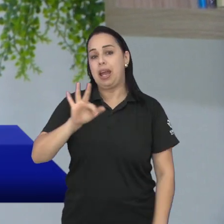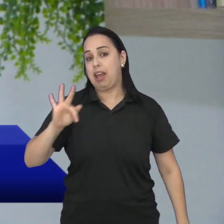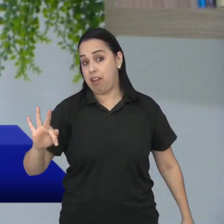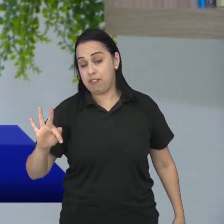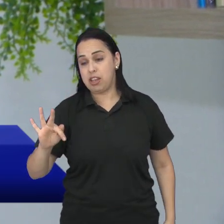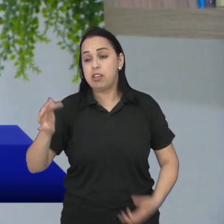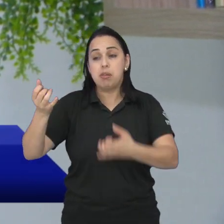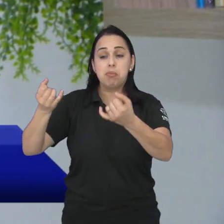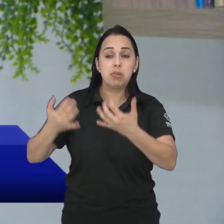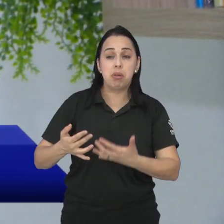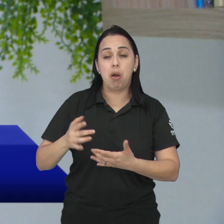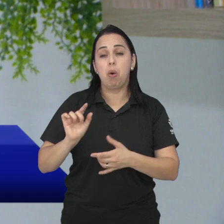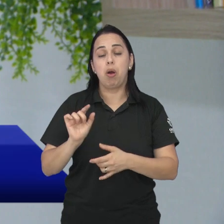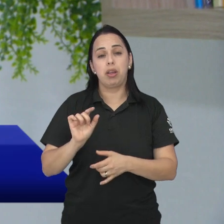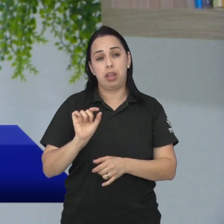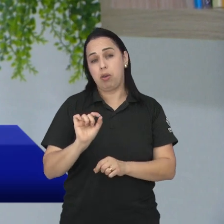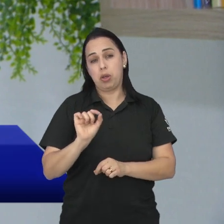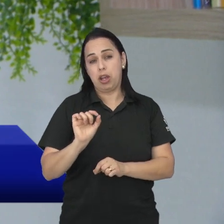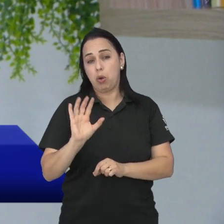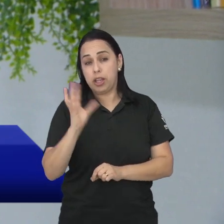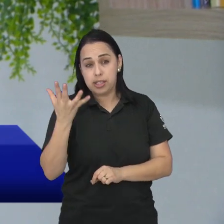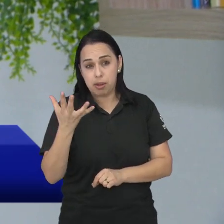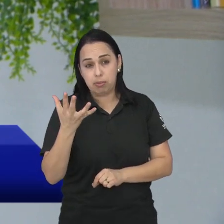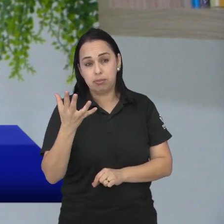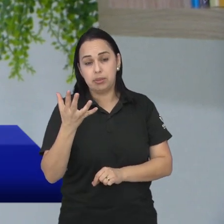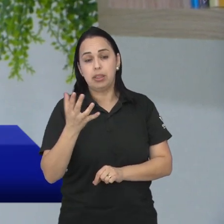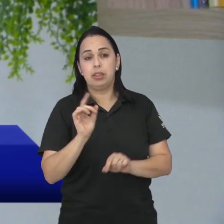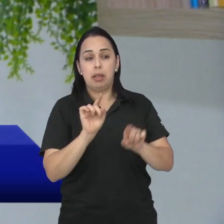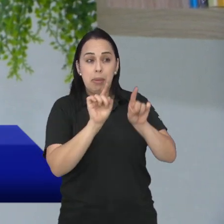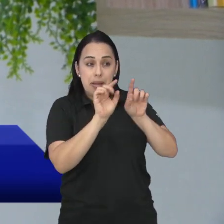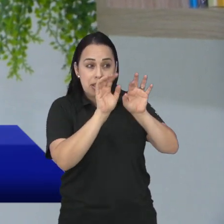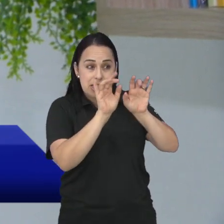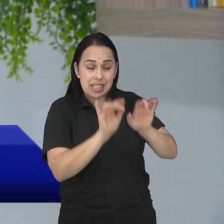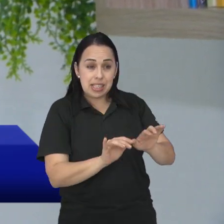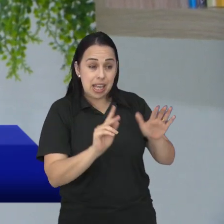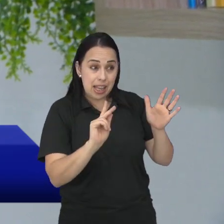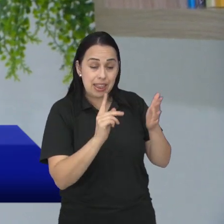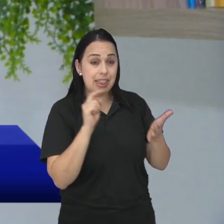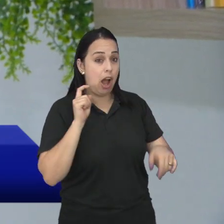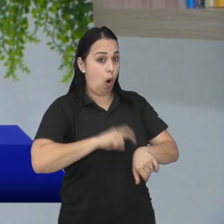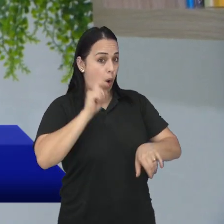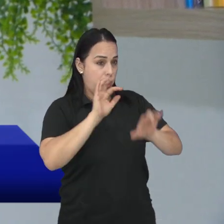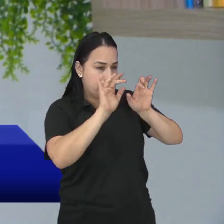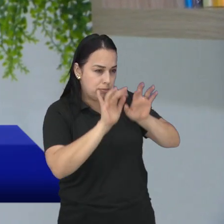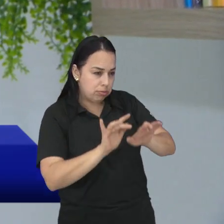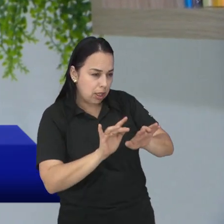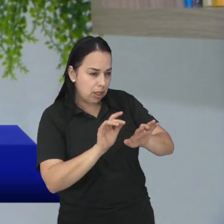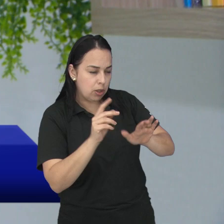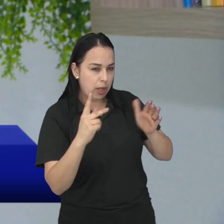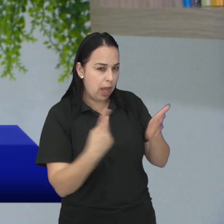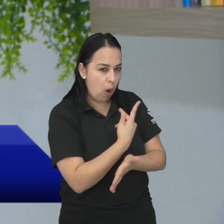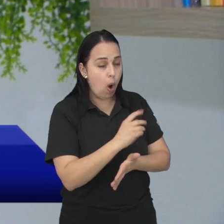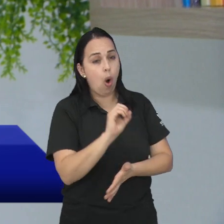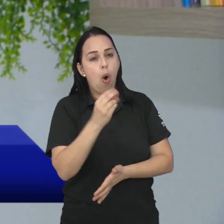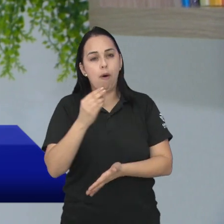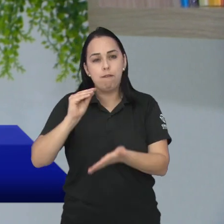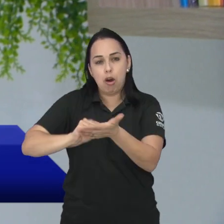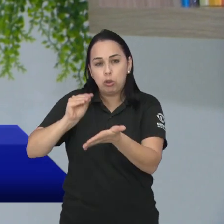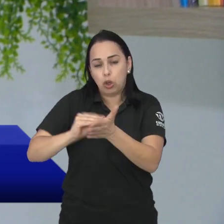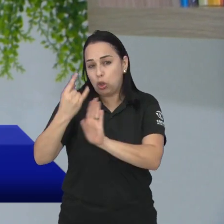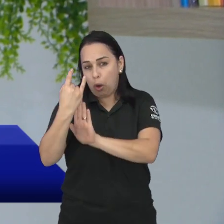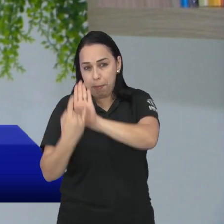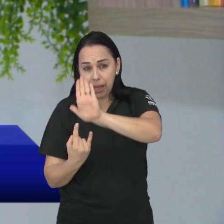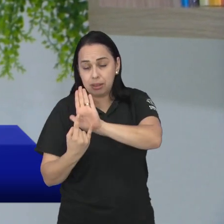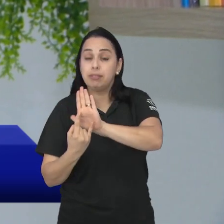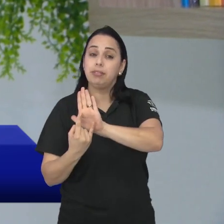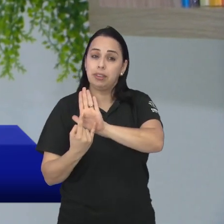para a Receita Federal o que aconteceu ali, e aí é que ela vai verificar se foi um erro de preenchimento, é um documento que ela não tinha e ela